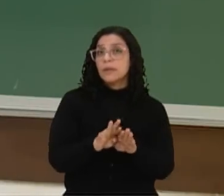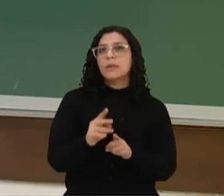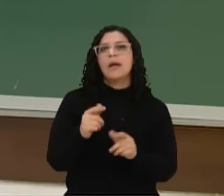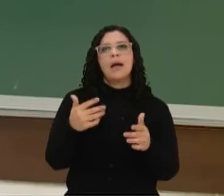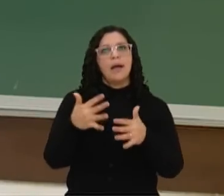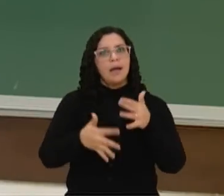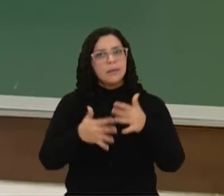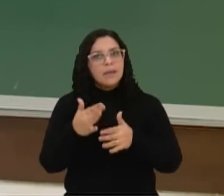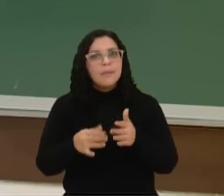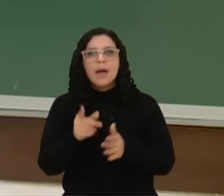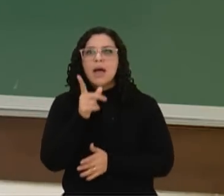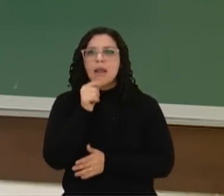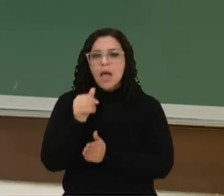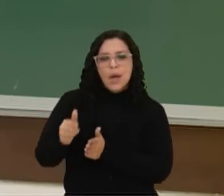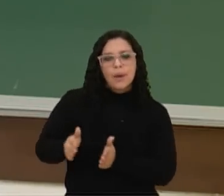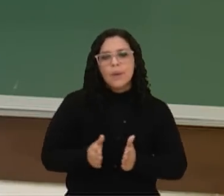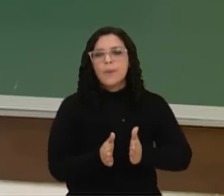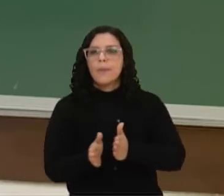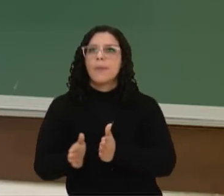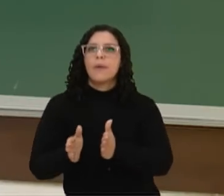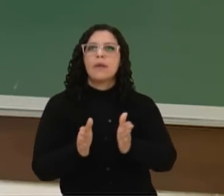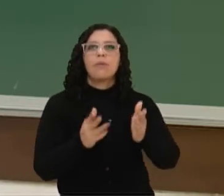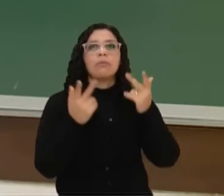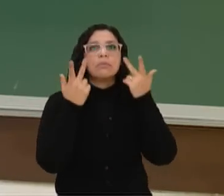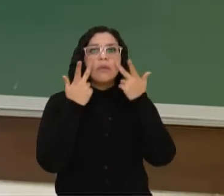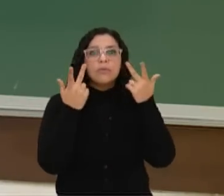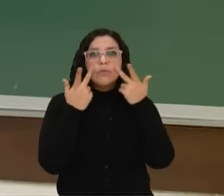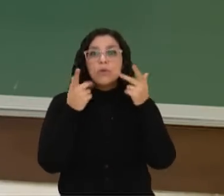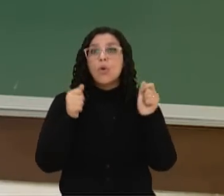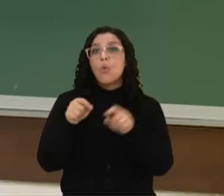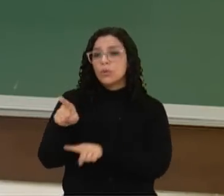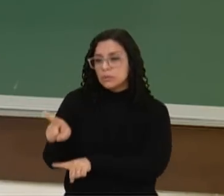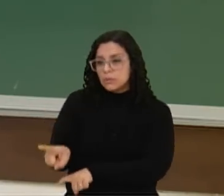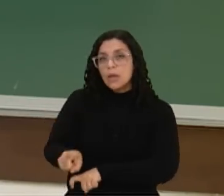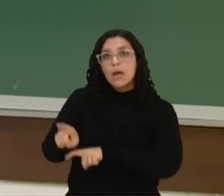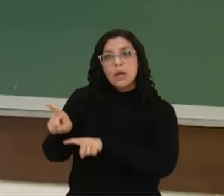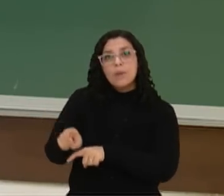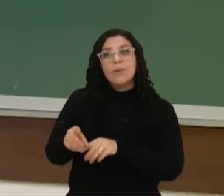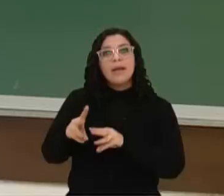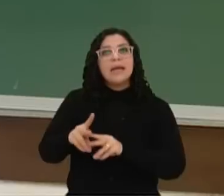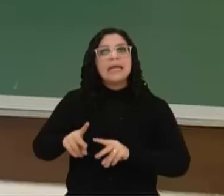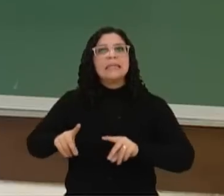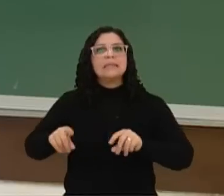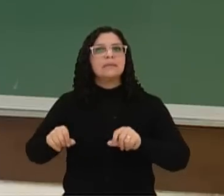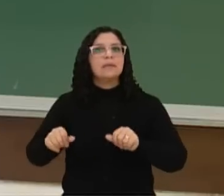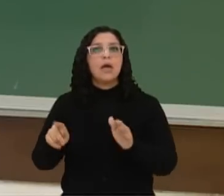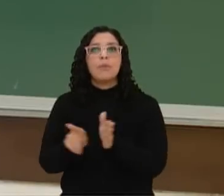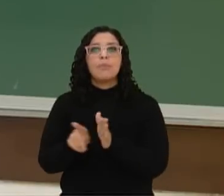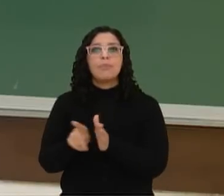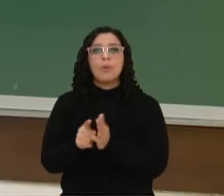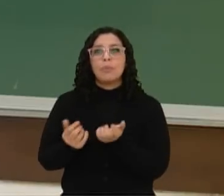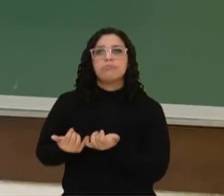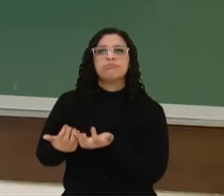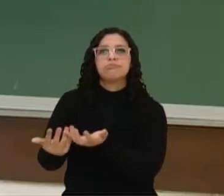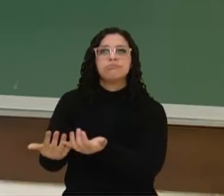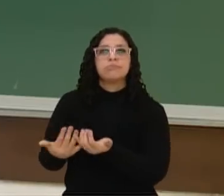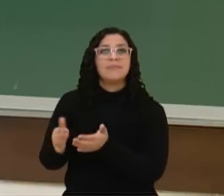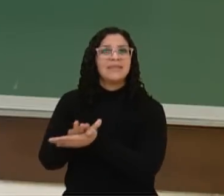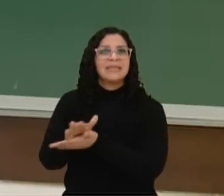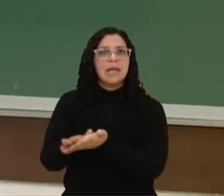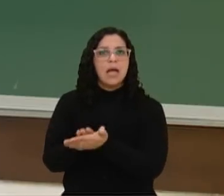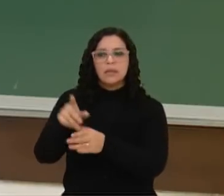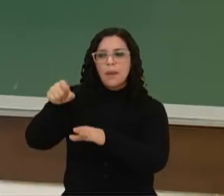O assoreamento ele vai obstruir o curso natural em áreas de agricultura, onde o solo fica sem cobertura vegetal, né? Não tem